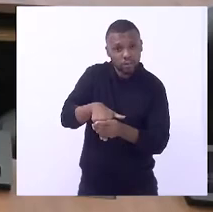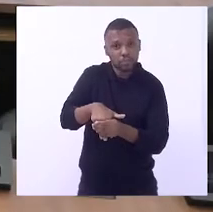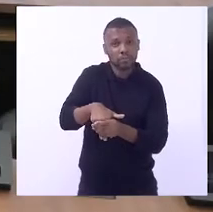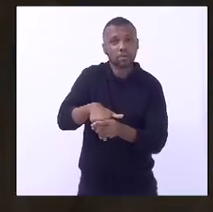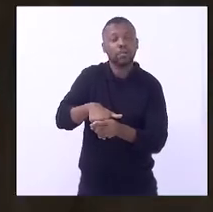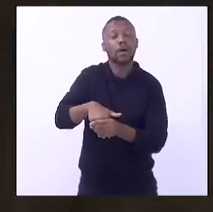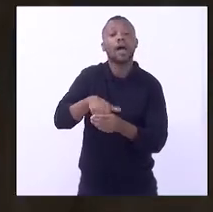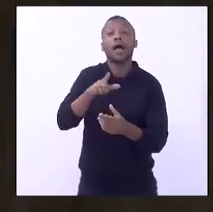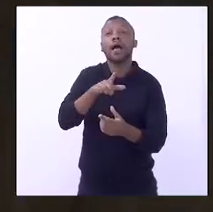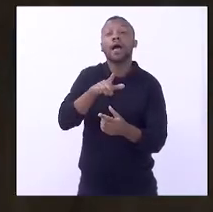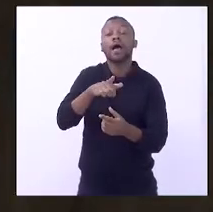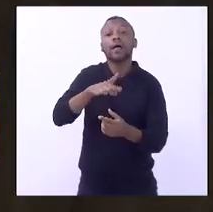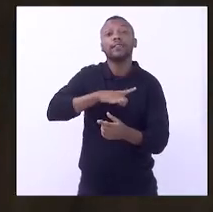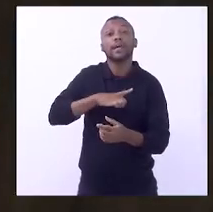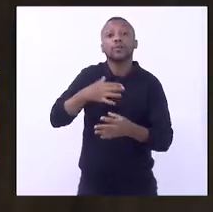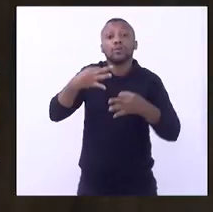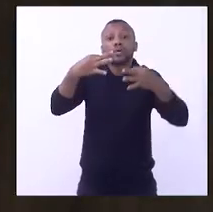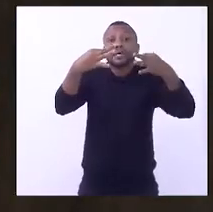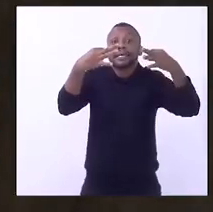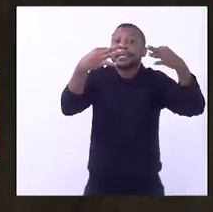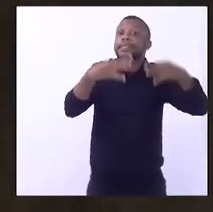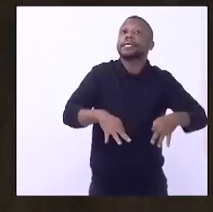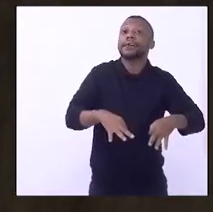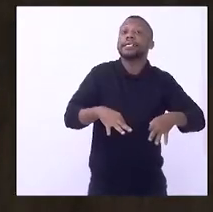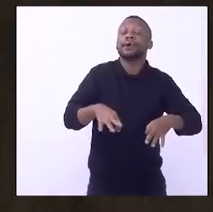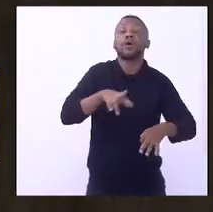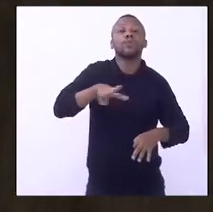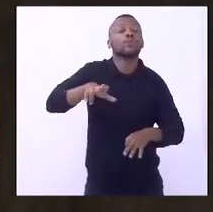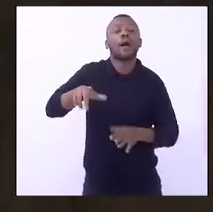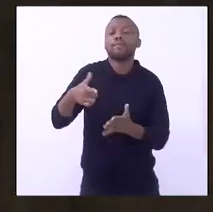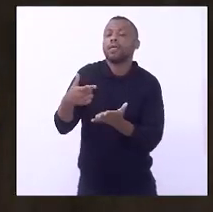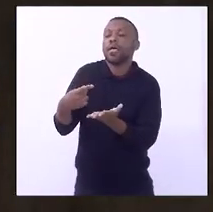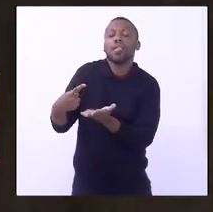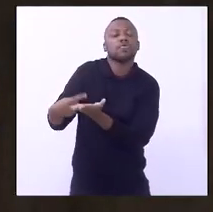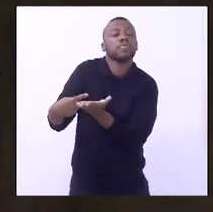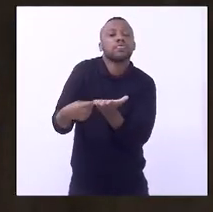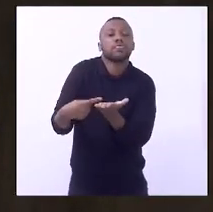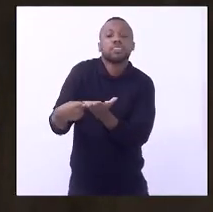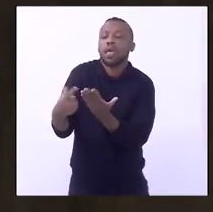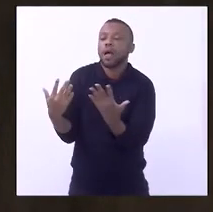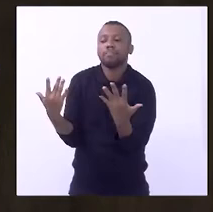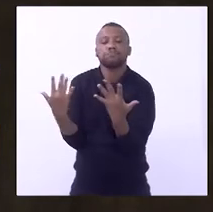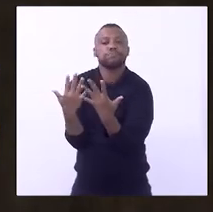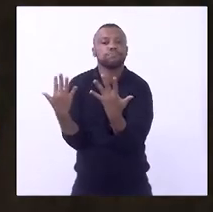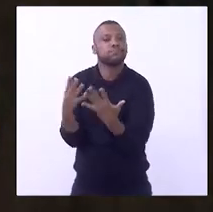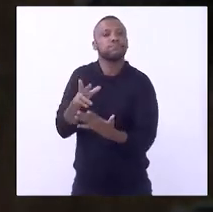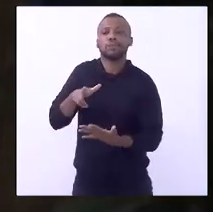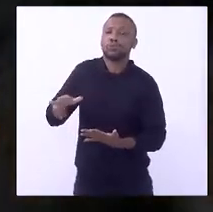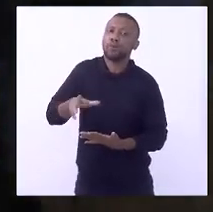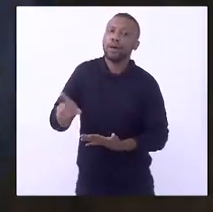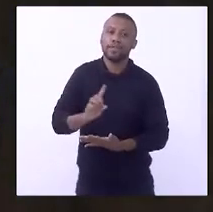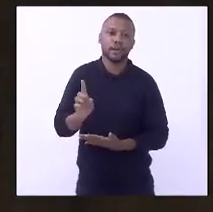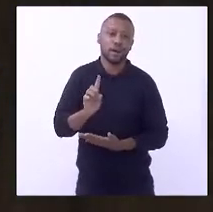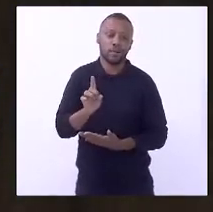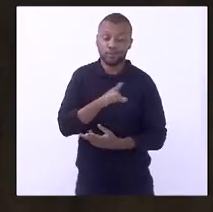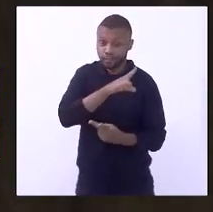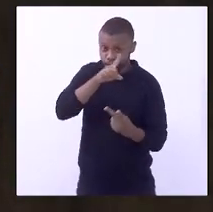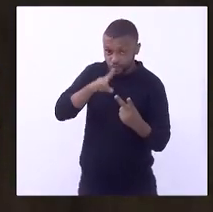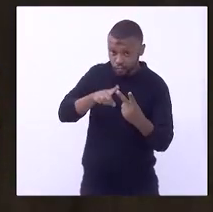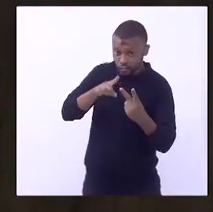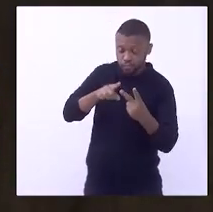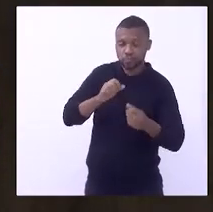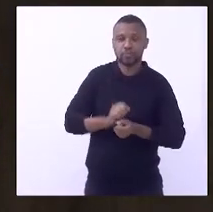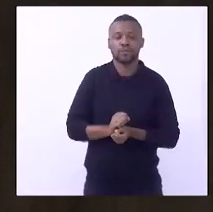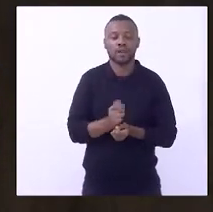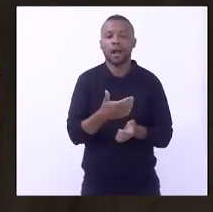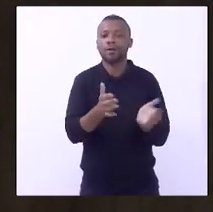é por convicção e não por conveniência. Segundo ponto, a Polícia